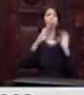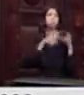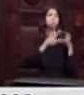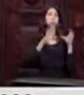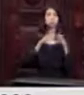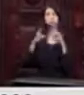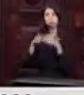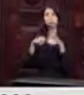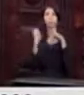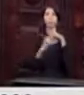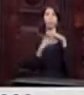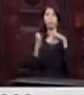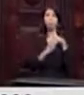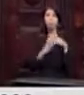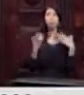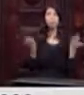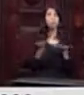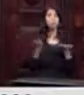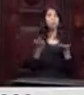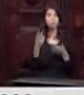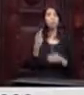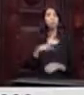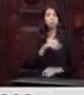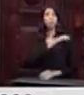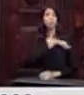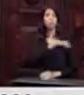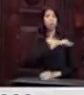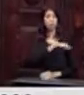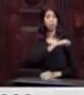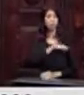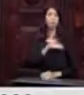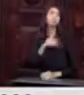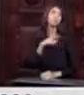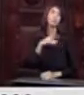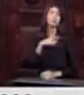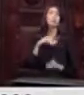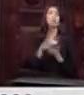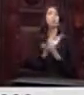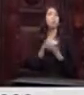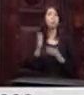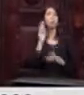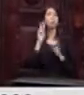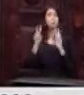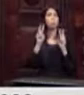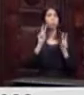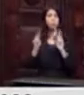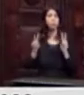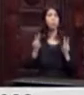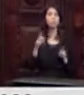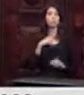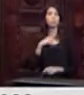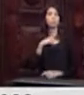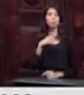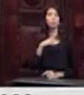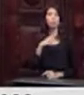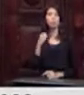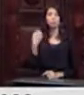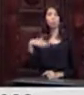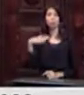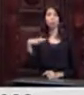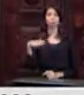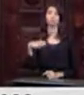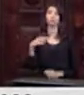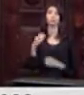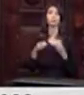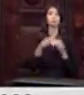cooperativas. E hoje o Estado do Rio de Janeiro, onde alguns podem ver que há um gasto,